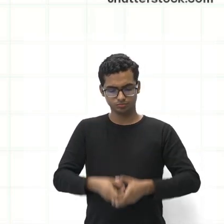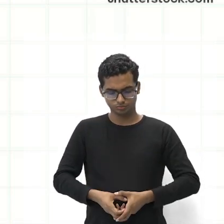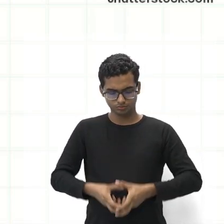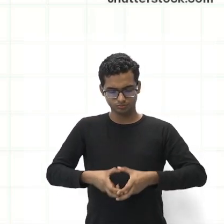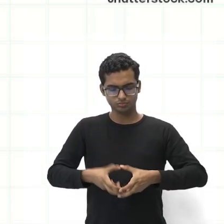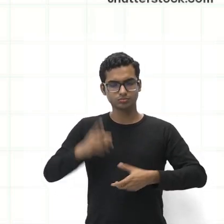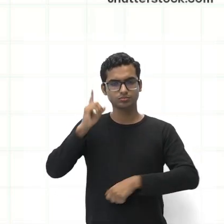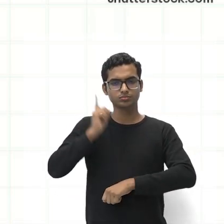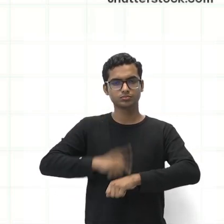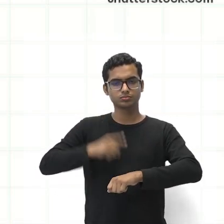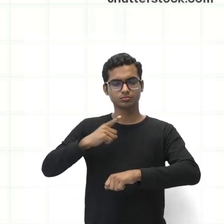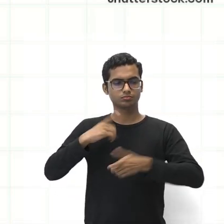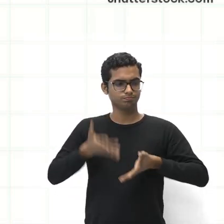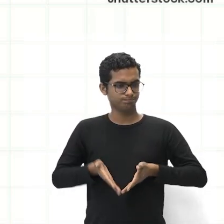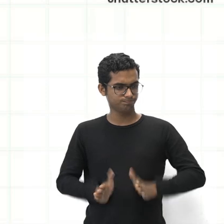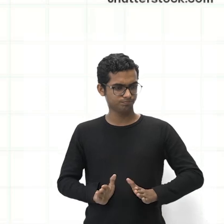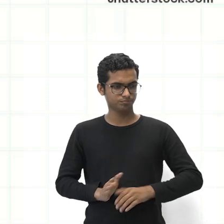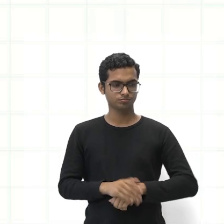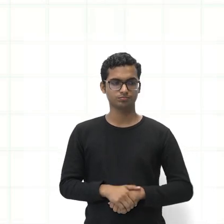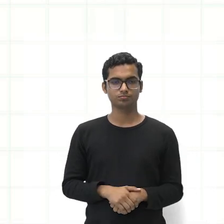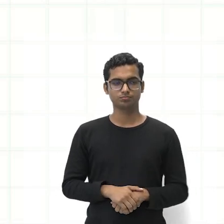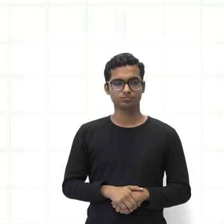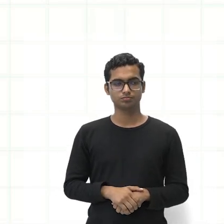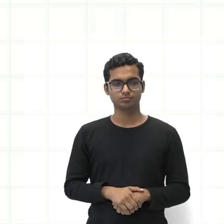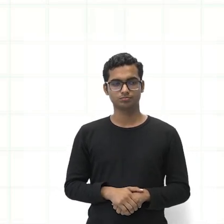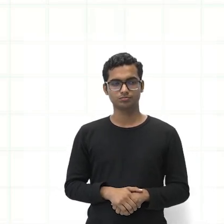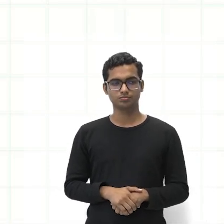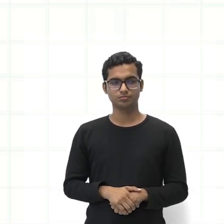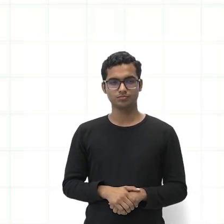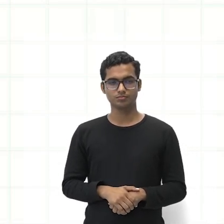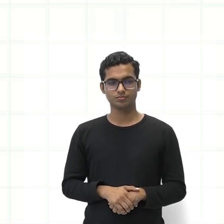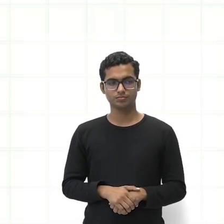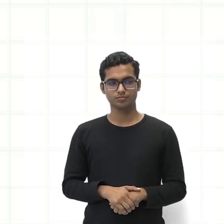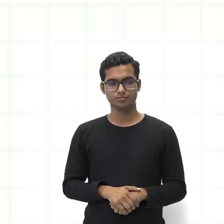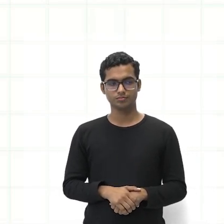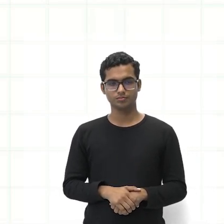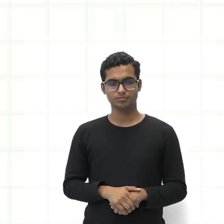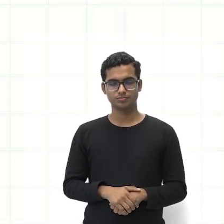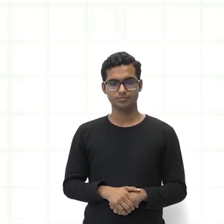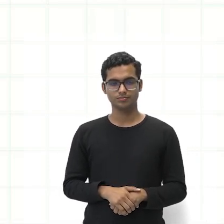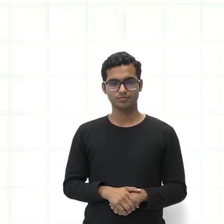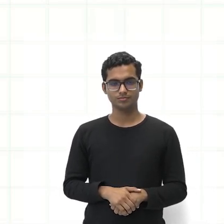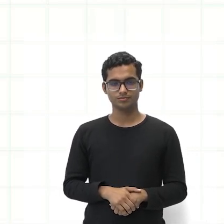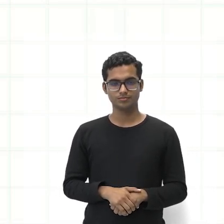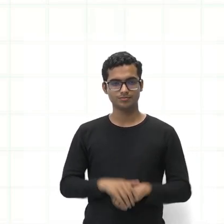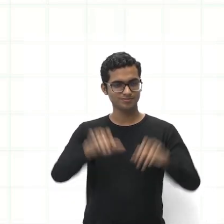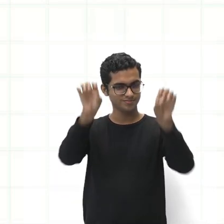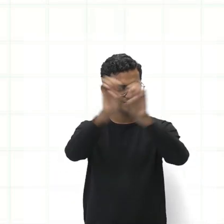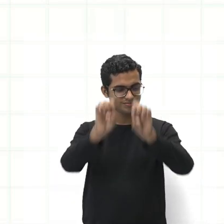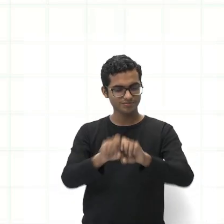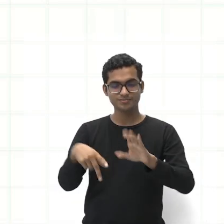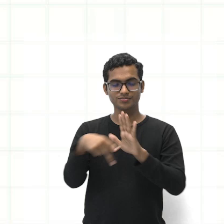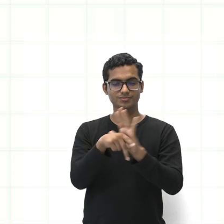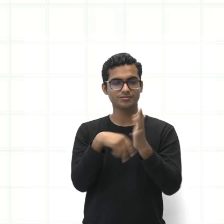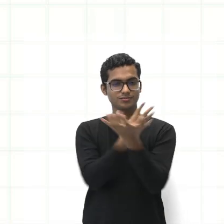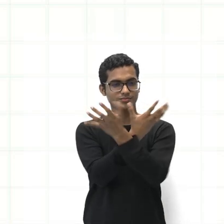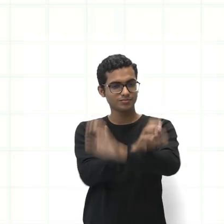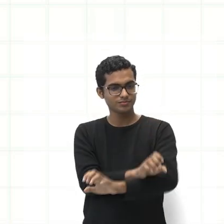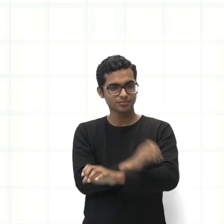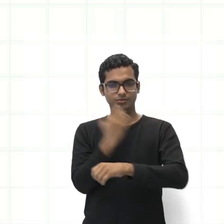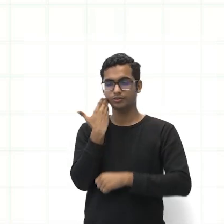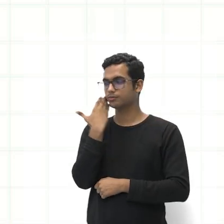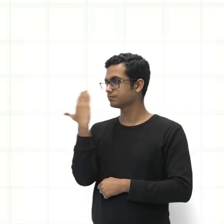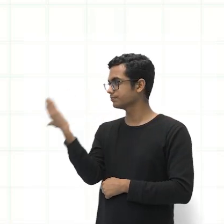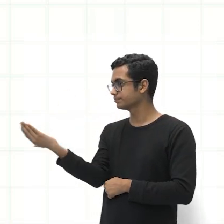hora do parto, tá? E agora vamos ver a estrutura do osso. A